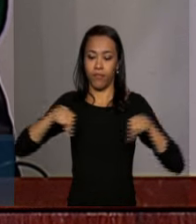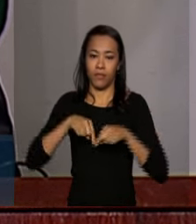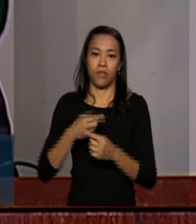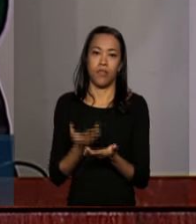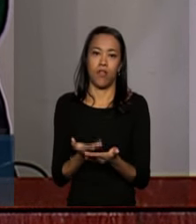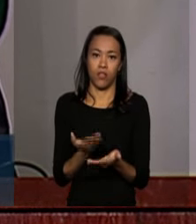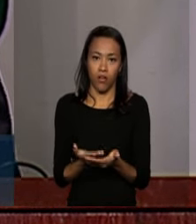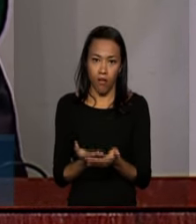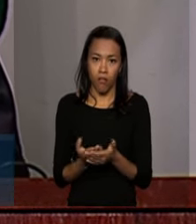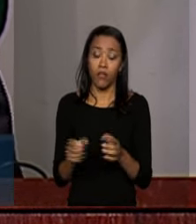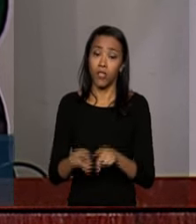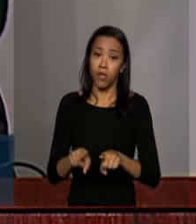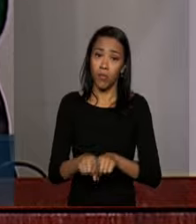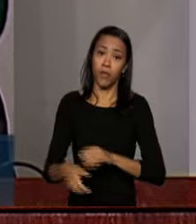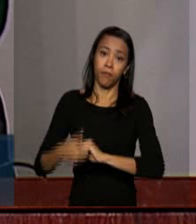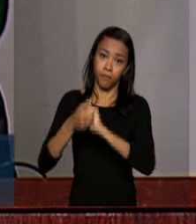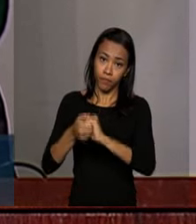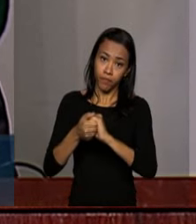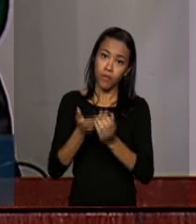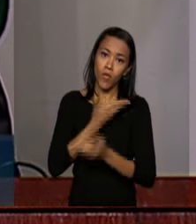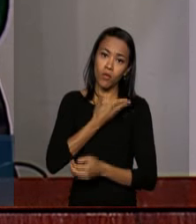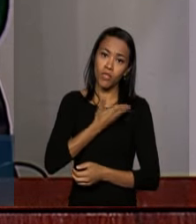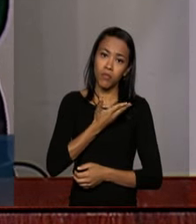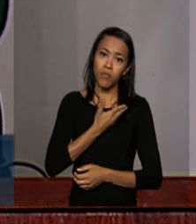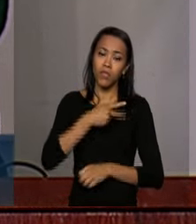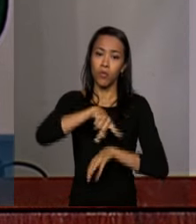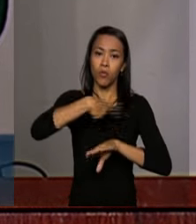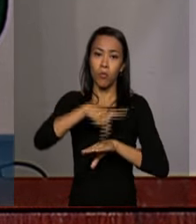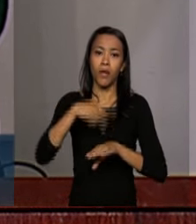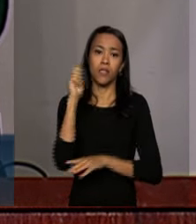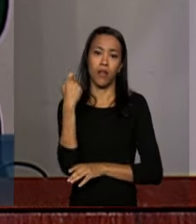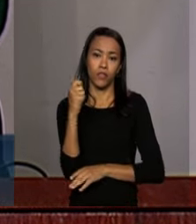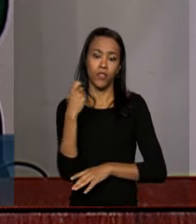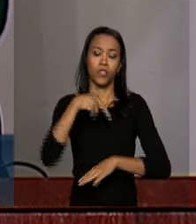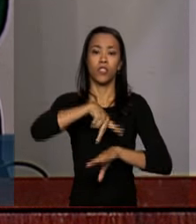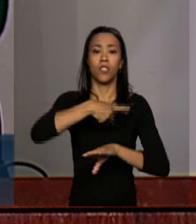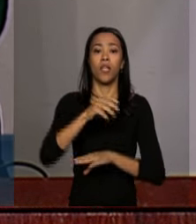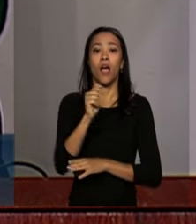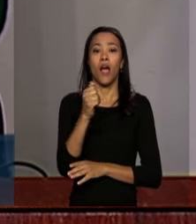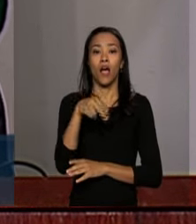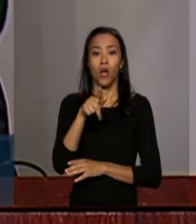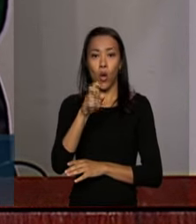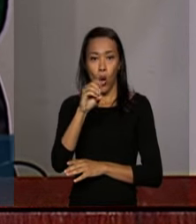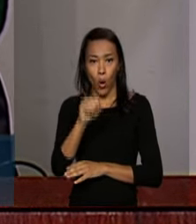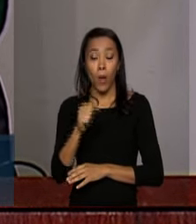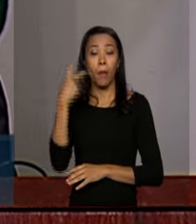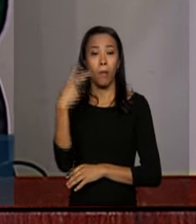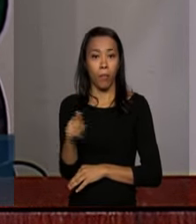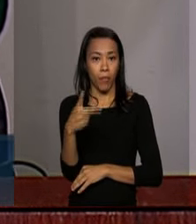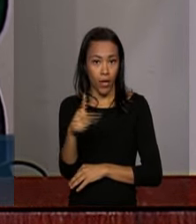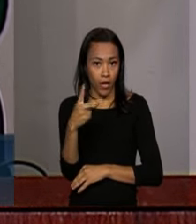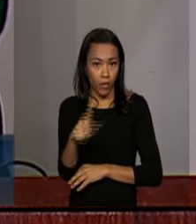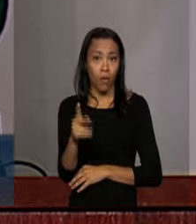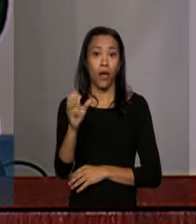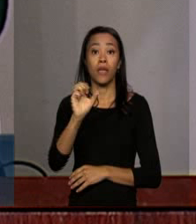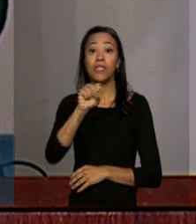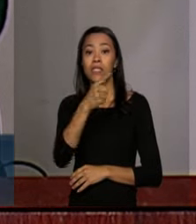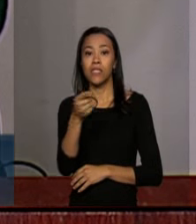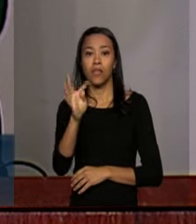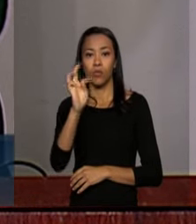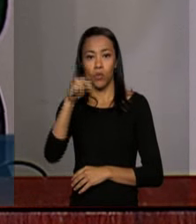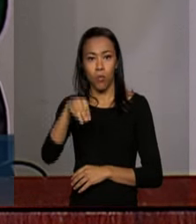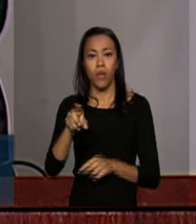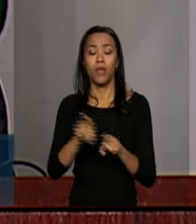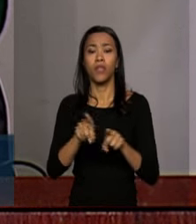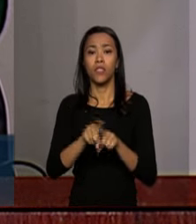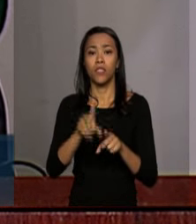Gostaríamos ainda de saudar os queridos colegas de Angola, Argentina, Haiti, Moçambique, Paraguai, São Tomé e Príncipe, Suriname e